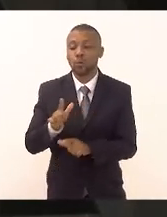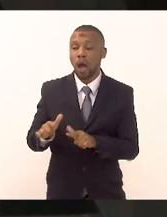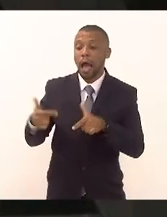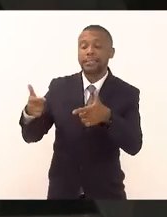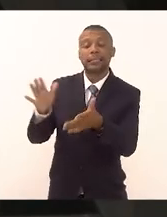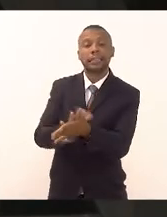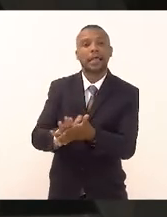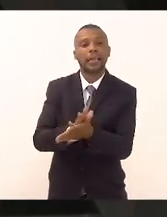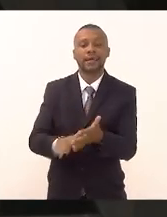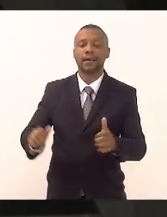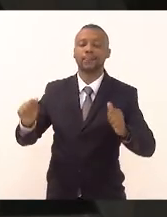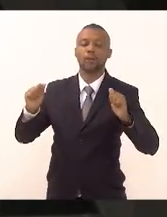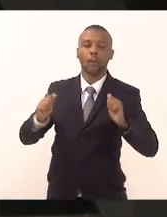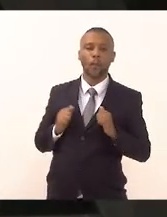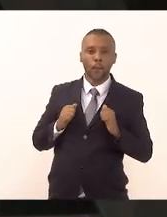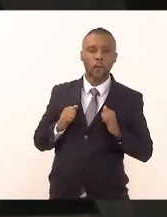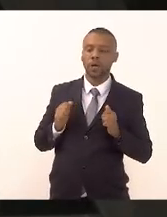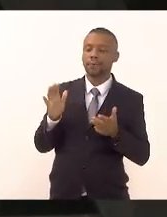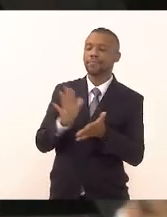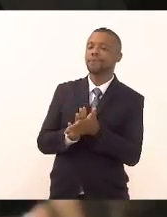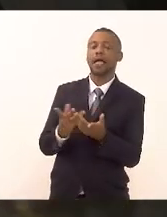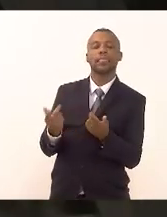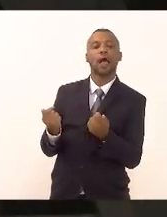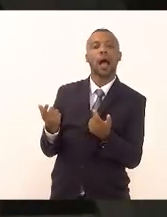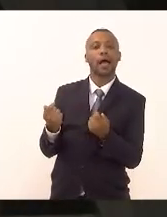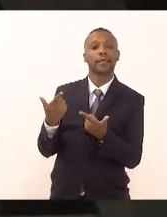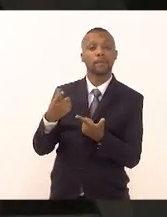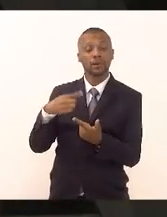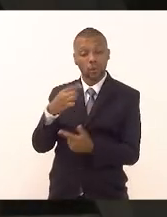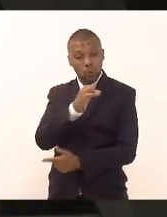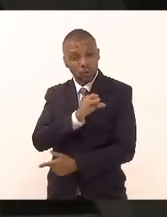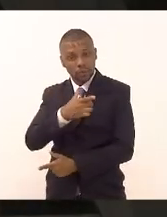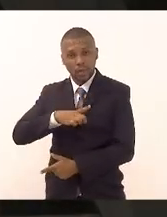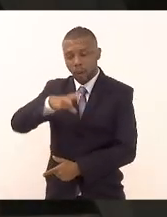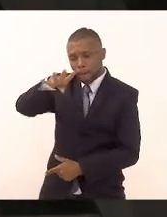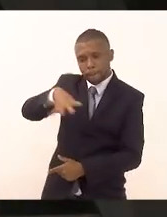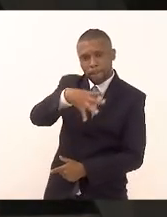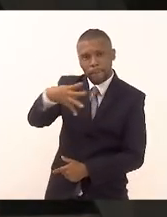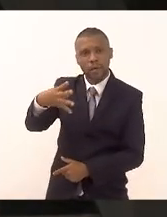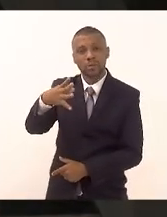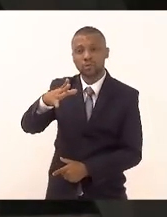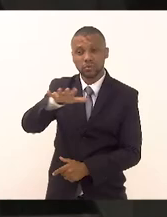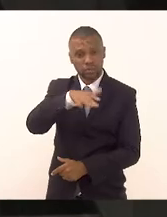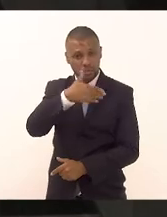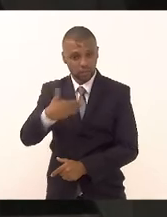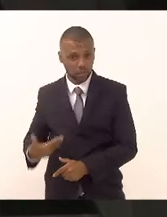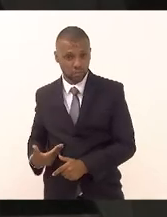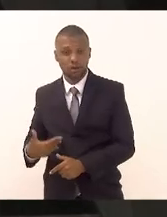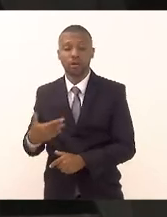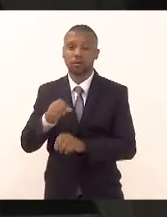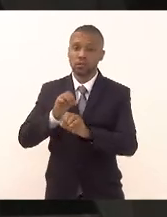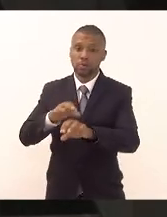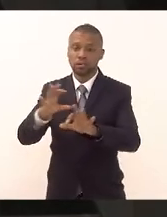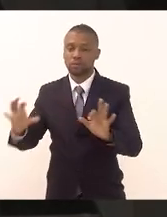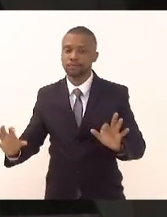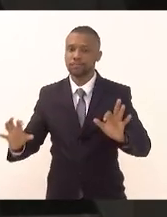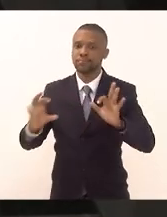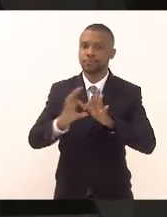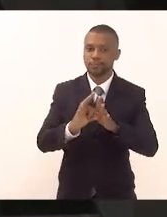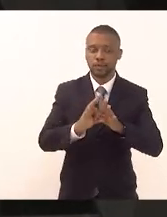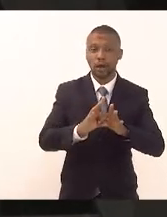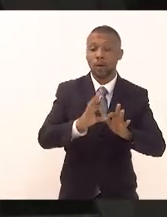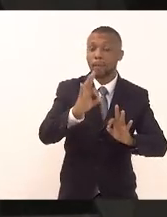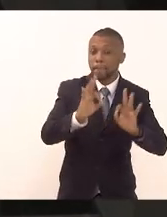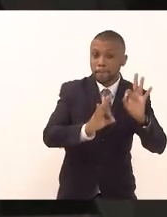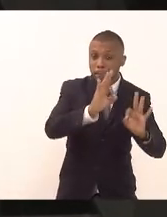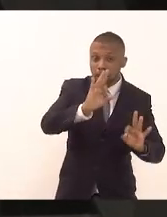palha, não move uma palha para que o Rio de Janeiro tenha um Plano Estadual de Educação em sintonia com o Plano Nacional, e agora vai usar o argumento do